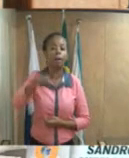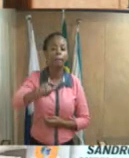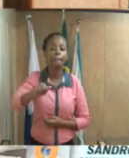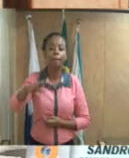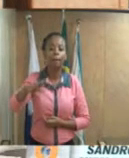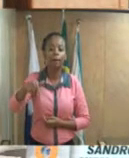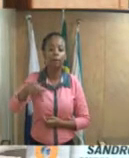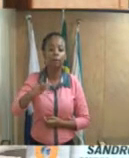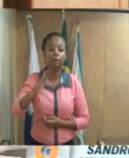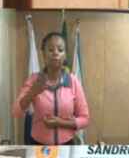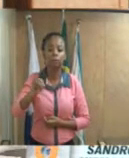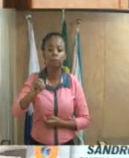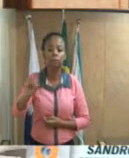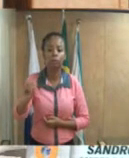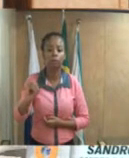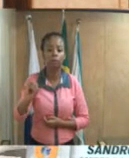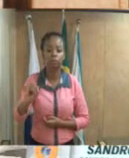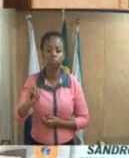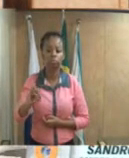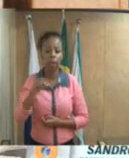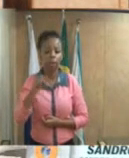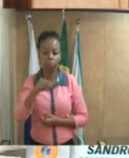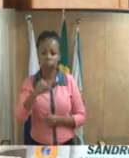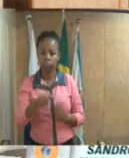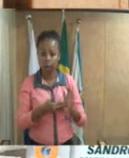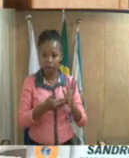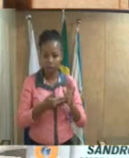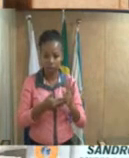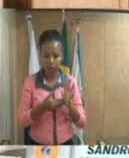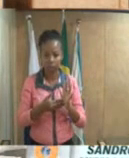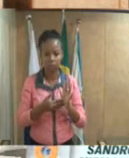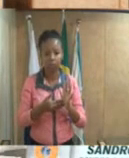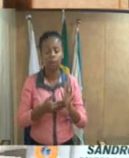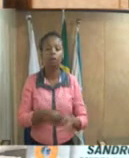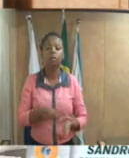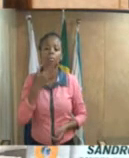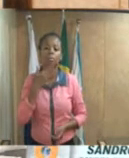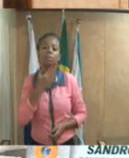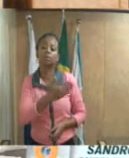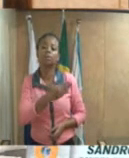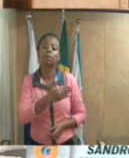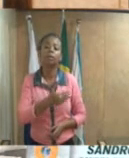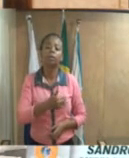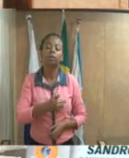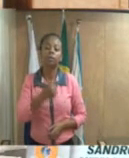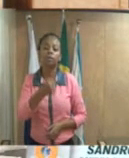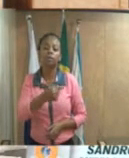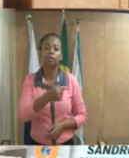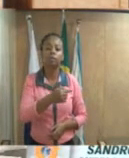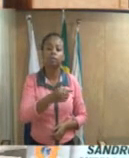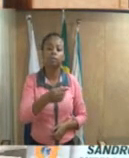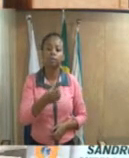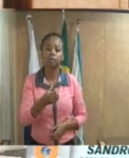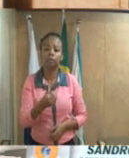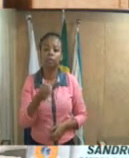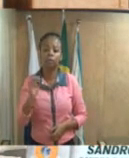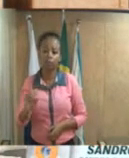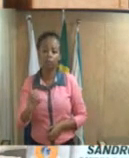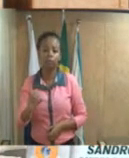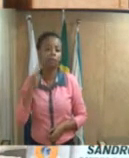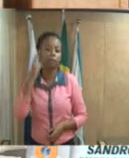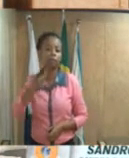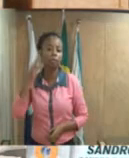Marquinho oi, se encontra? Está na casa? Indicação número 760-2017. Parabéns, vereador. Do excelentíssimo senhor